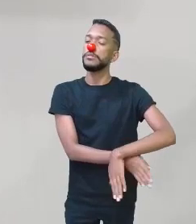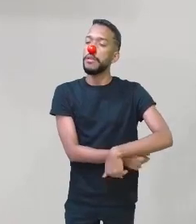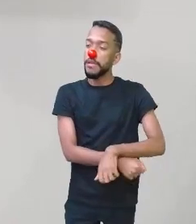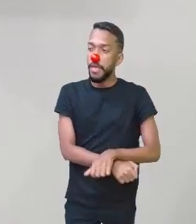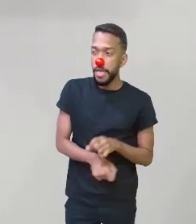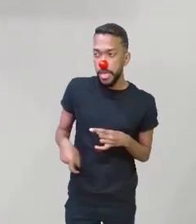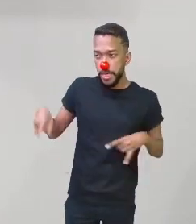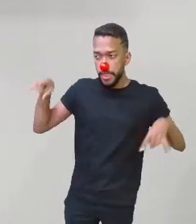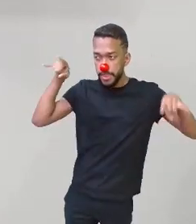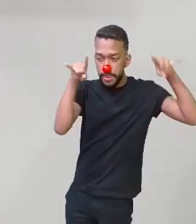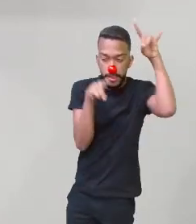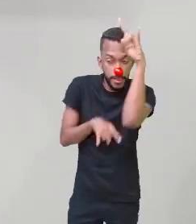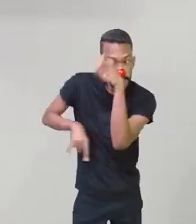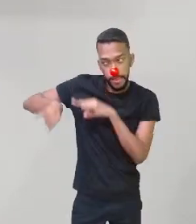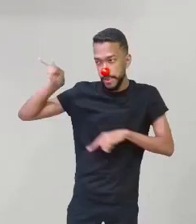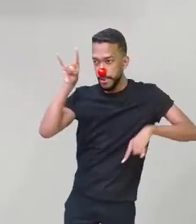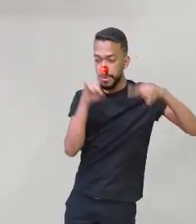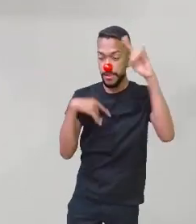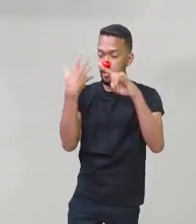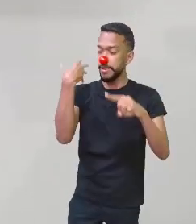com seu irresistível